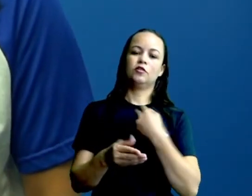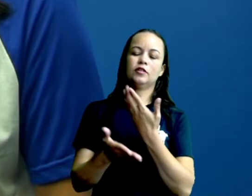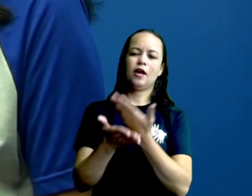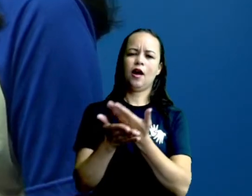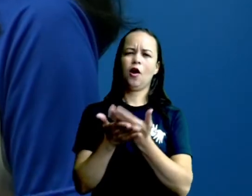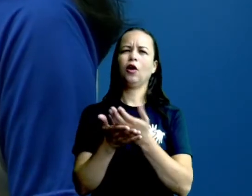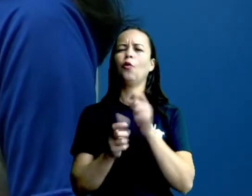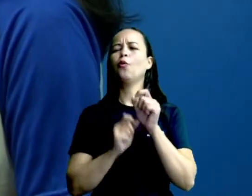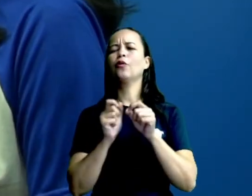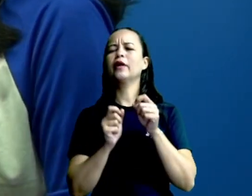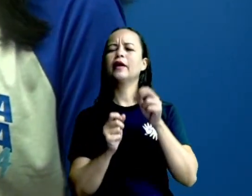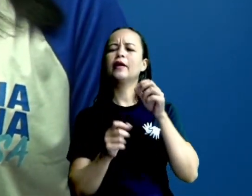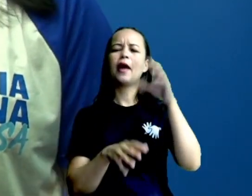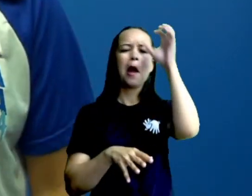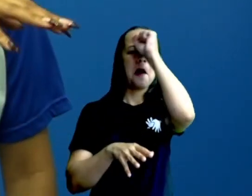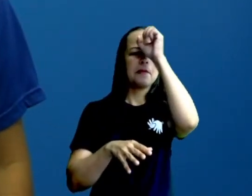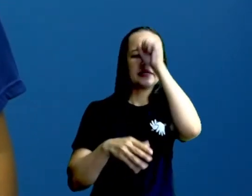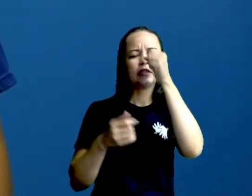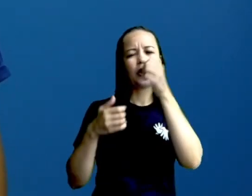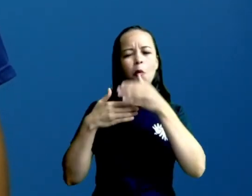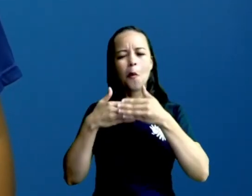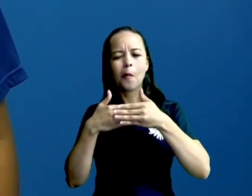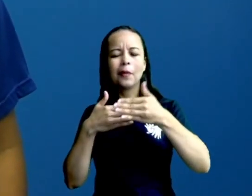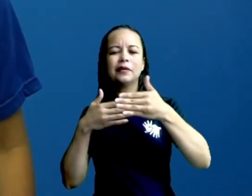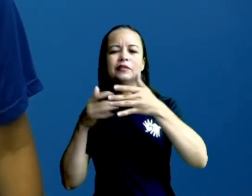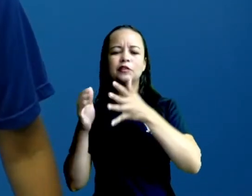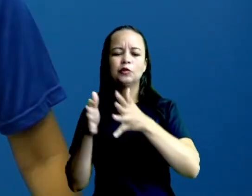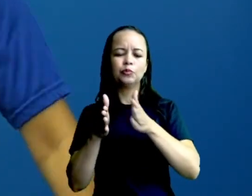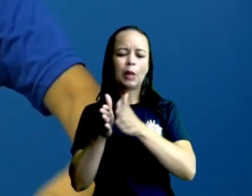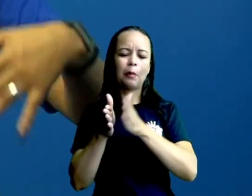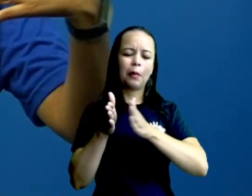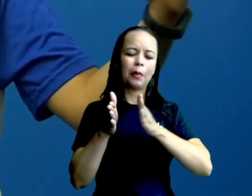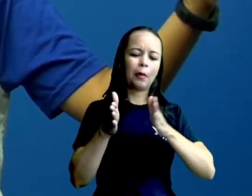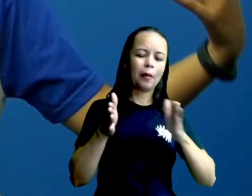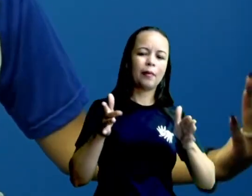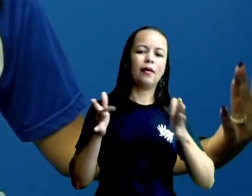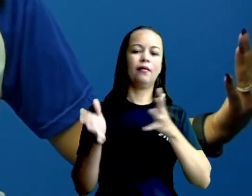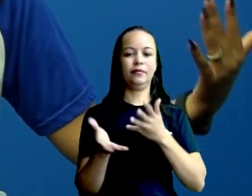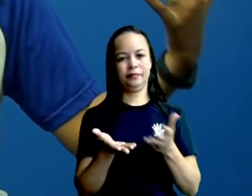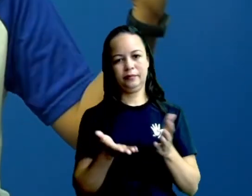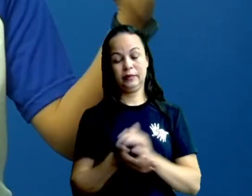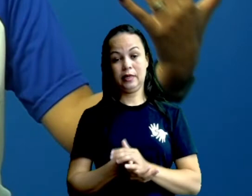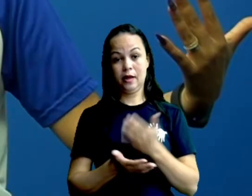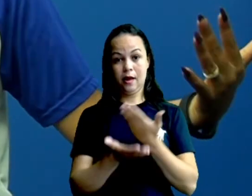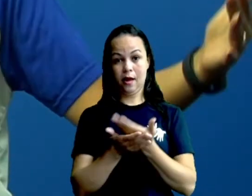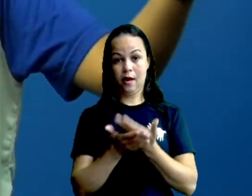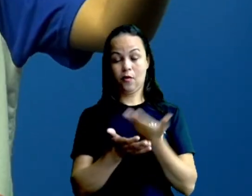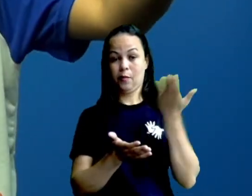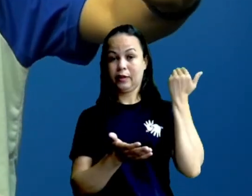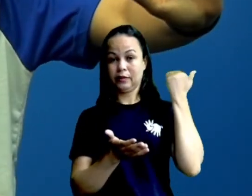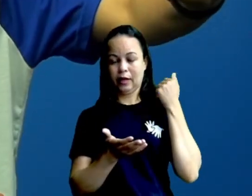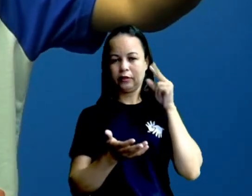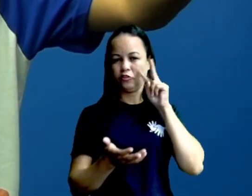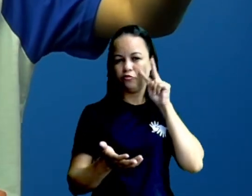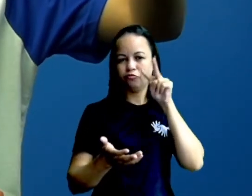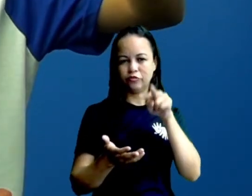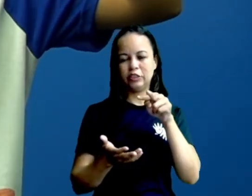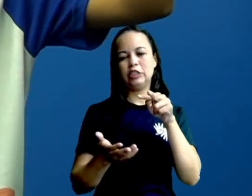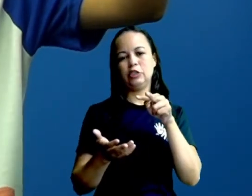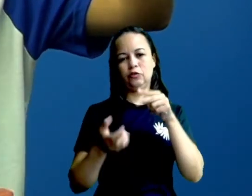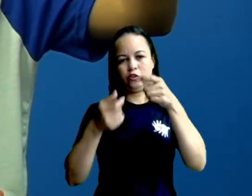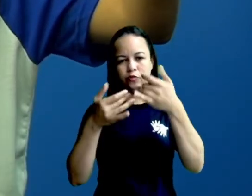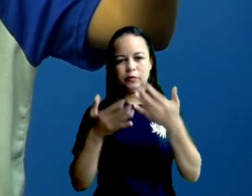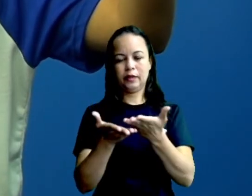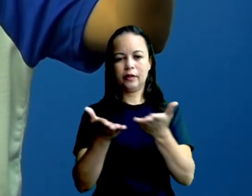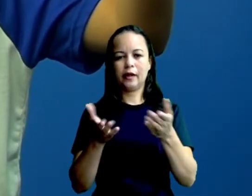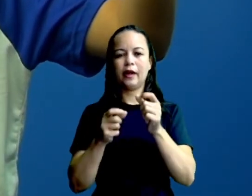O que foi que a gente viu? Por onde a gente passou? A gente, na aula passada, como eu disse a vocês, a gente viu a origem